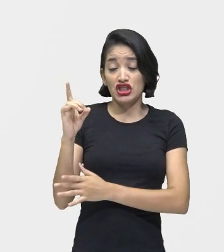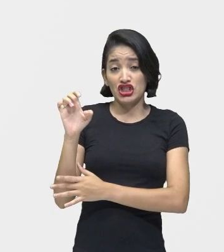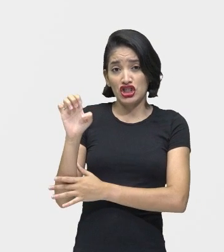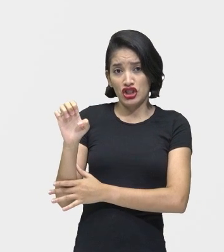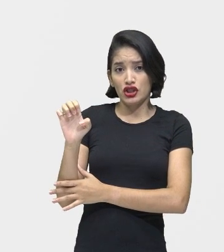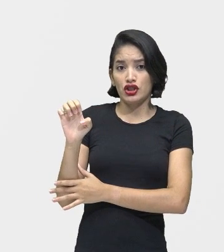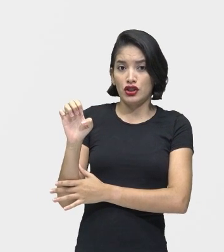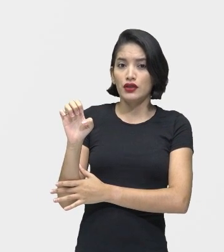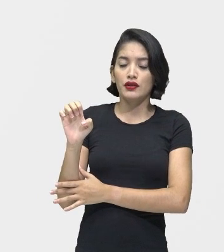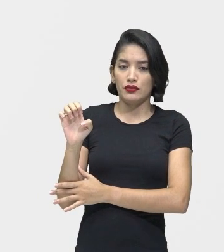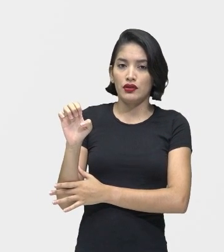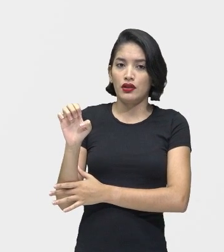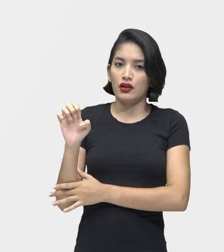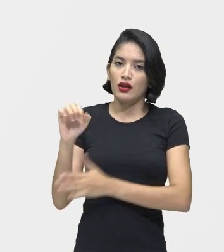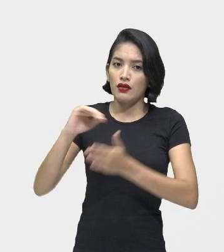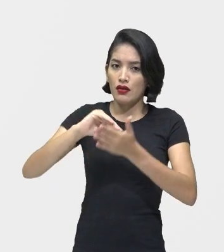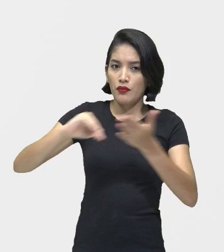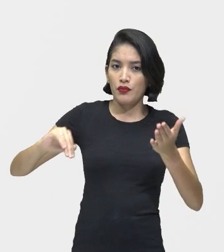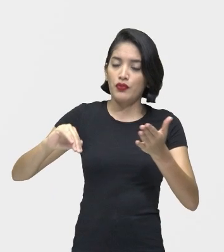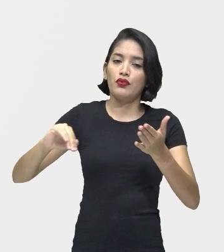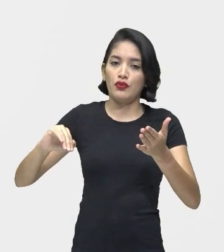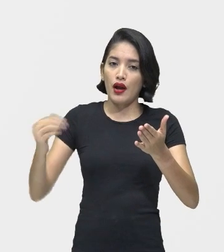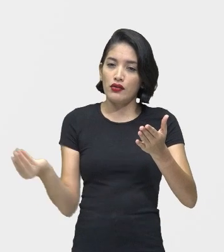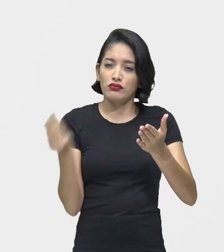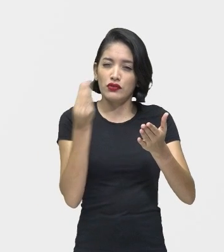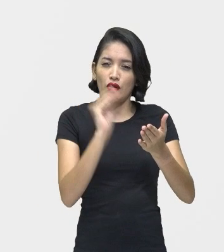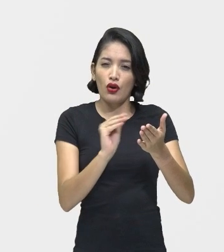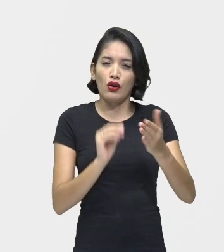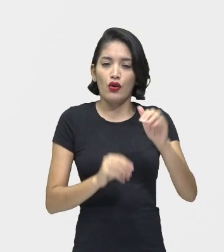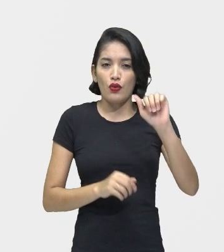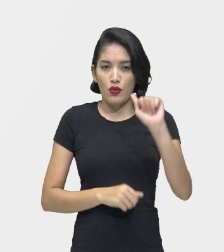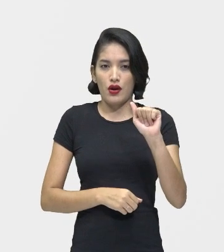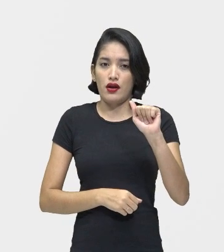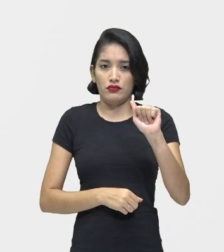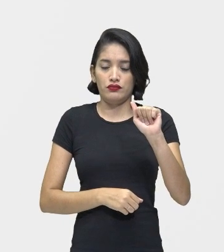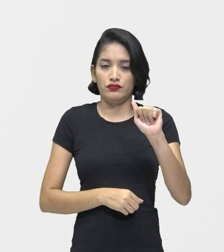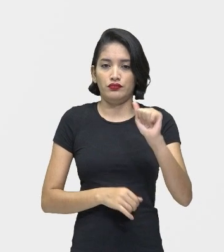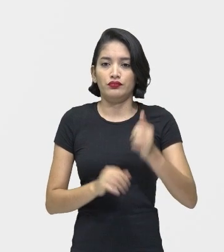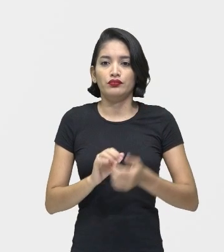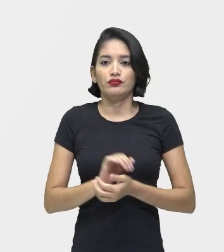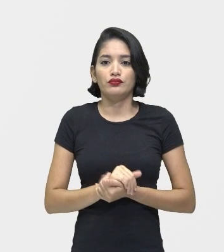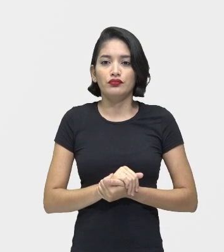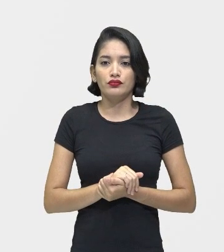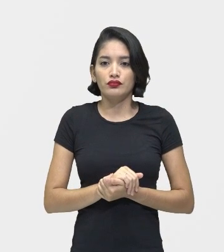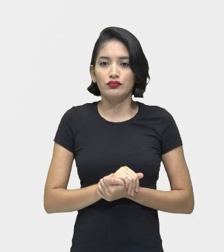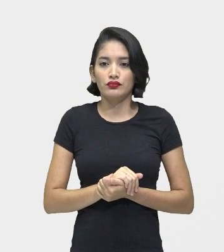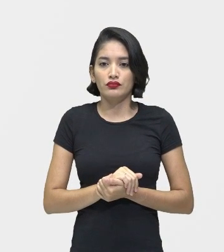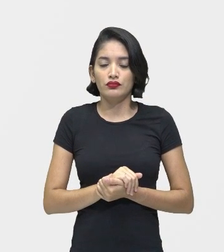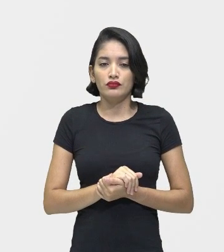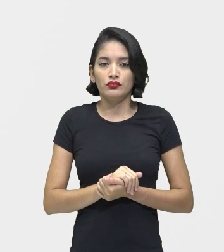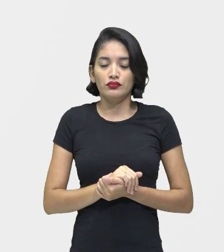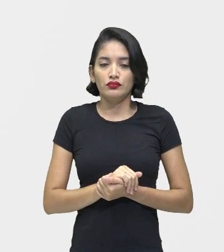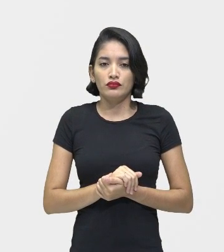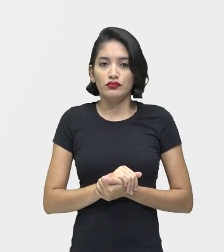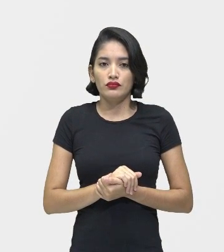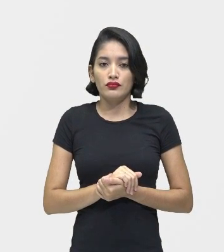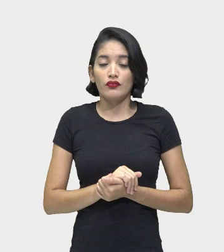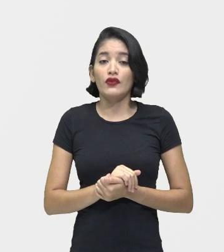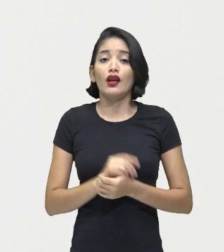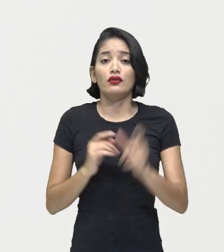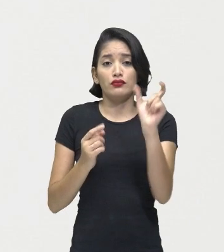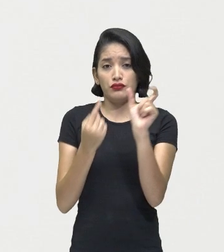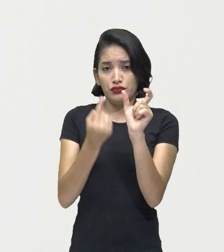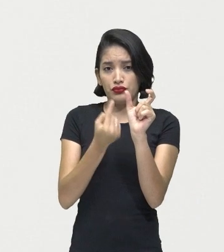cai, né? Ele desaparece para poder surgir o da. E é claro, dá no singular e das no